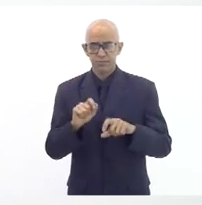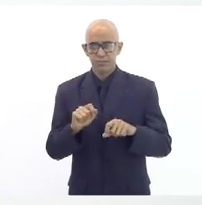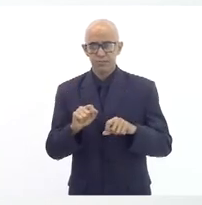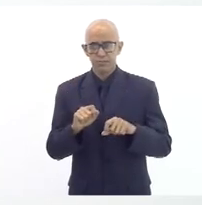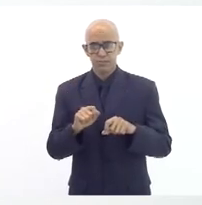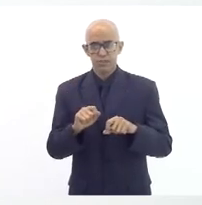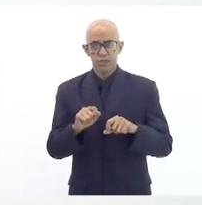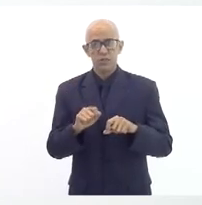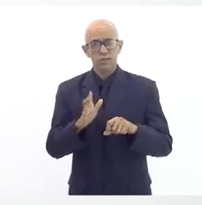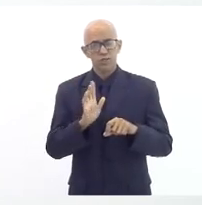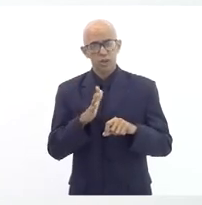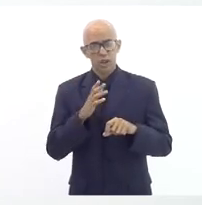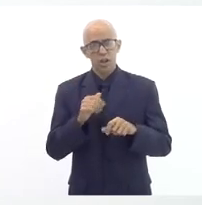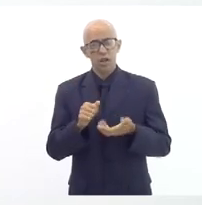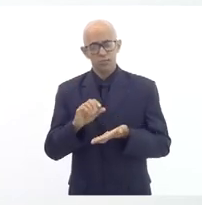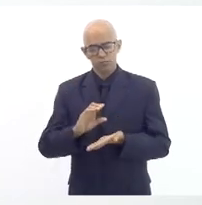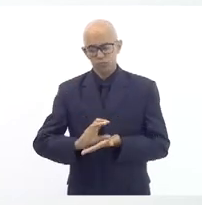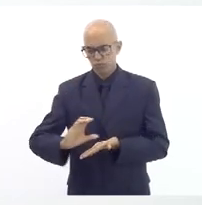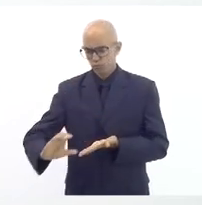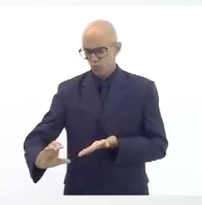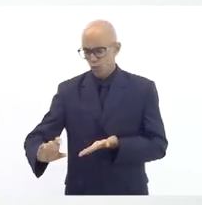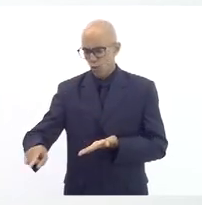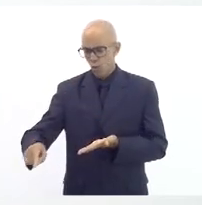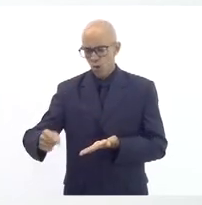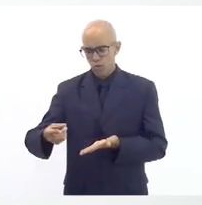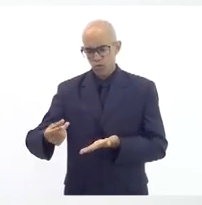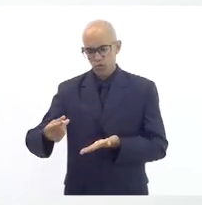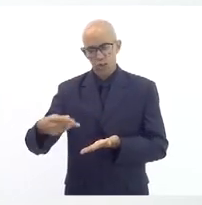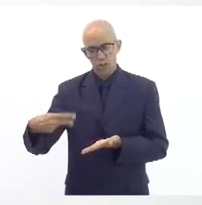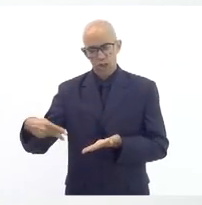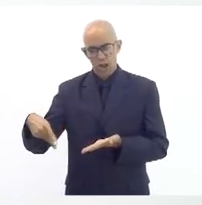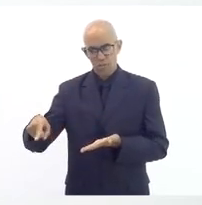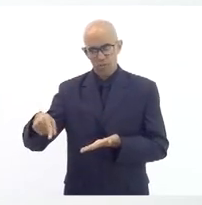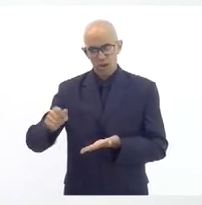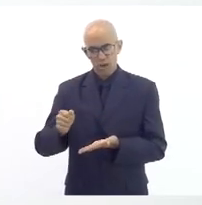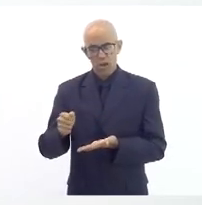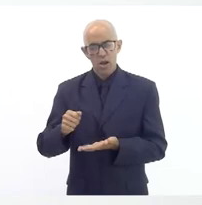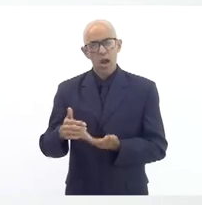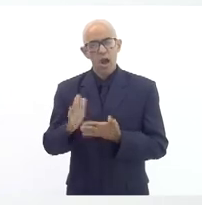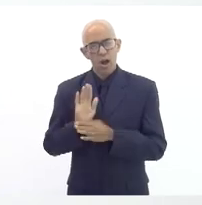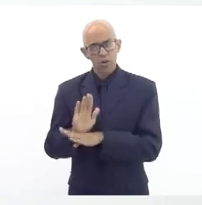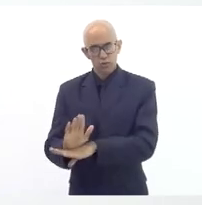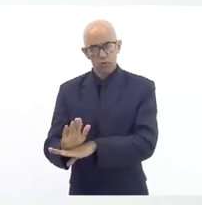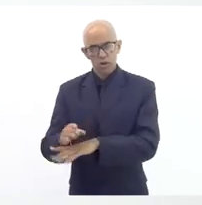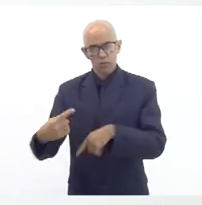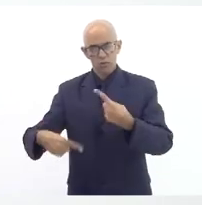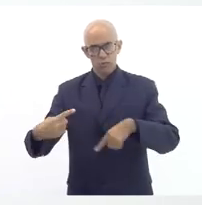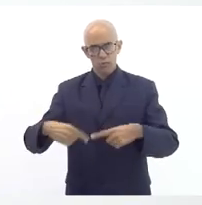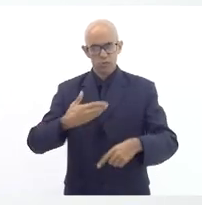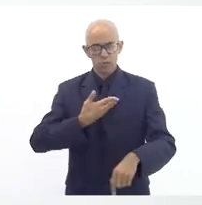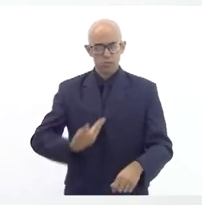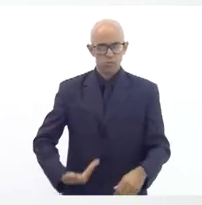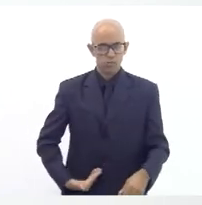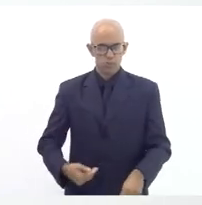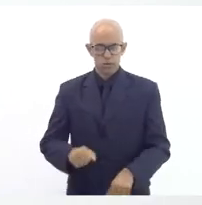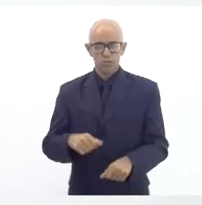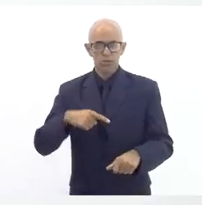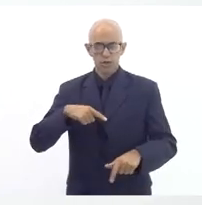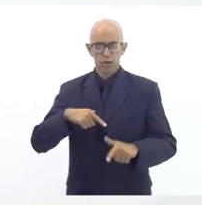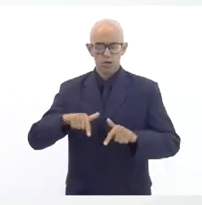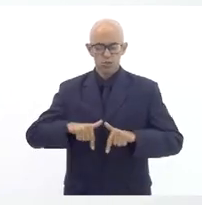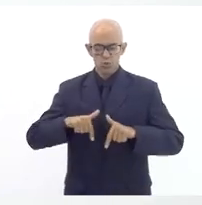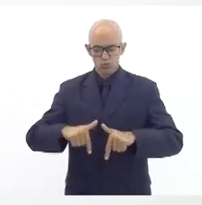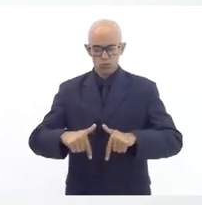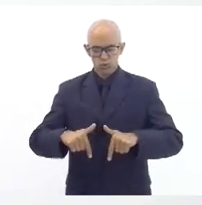deu parte de seus recursos para financiar algum programa, alguma política pública. Há um esforço dos deputados dessa casa. E a